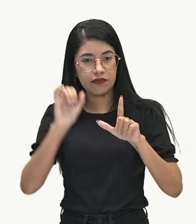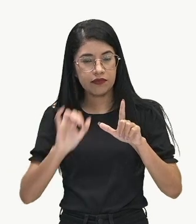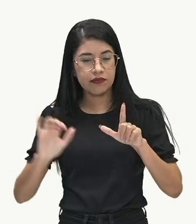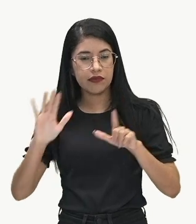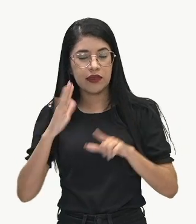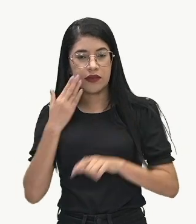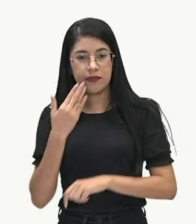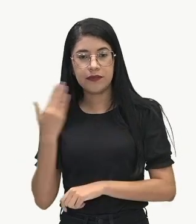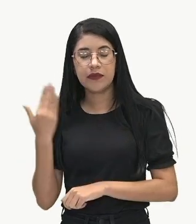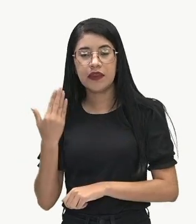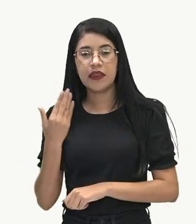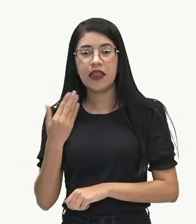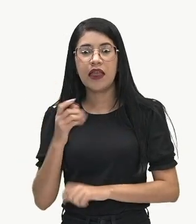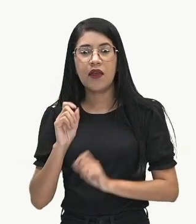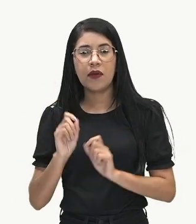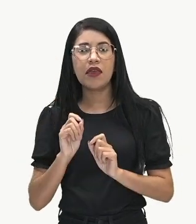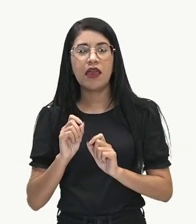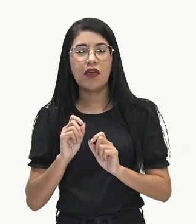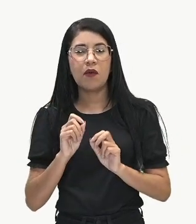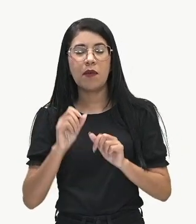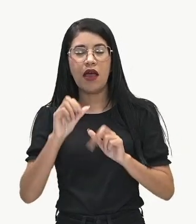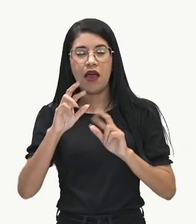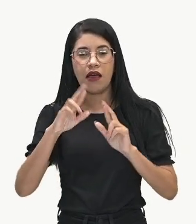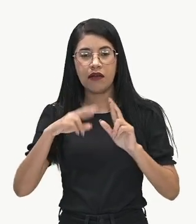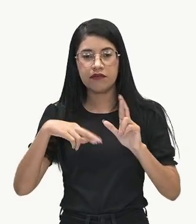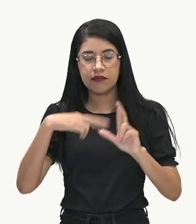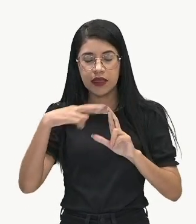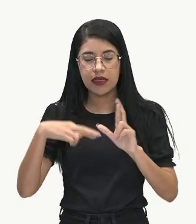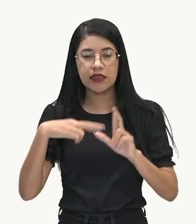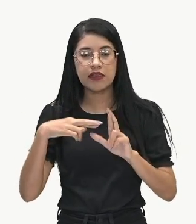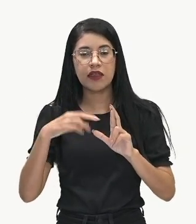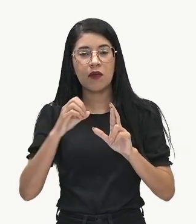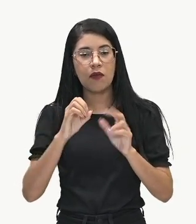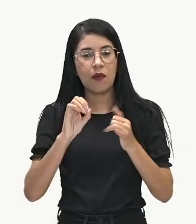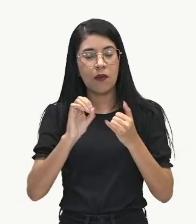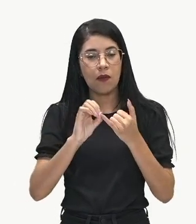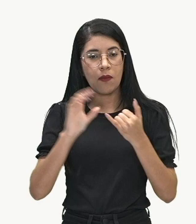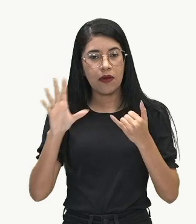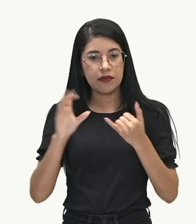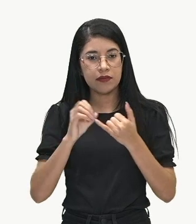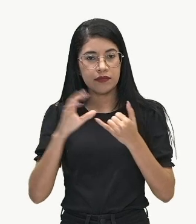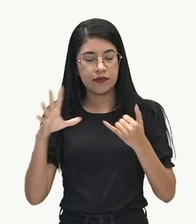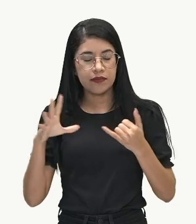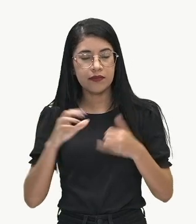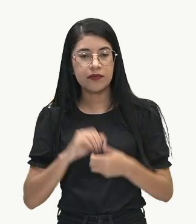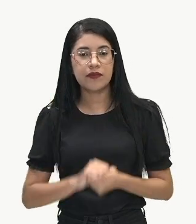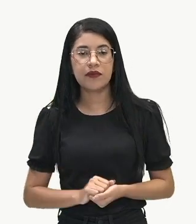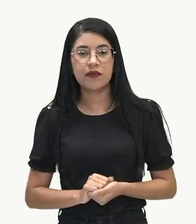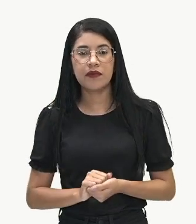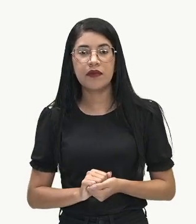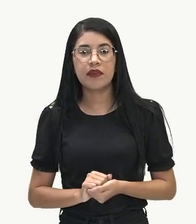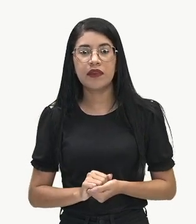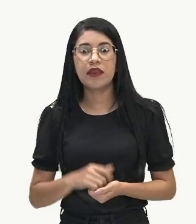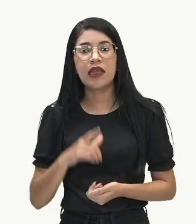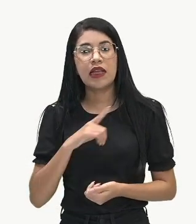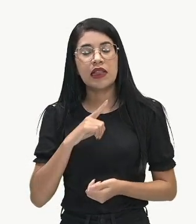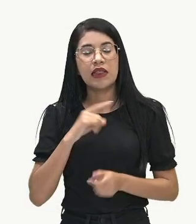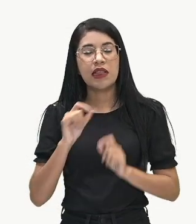é de uma reação exotérmica. Sempre que o reagente for maior que o produto, nós temos aí uma